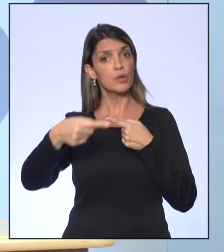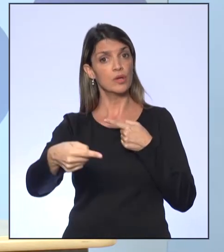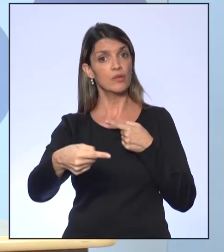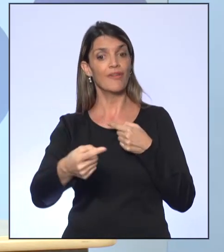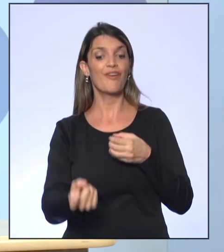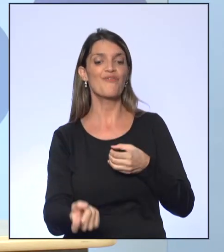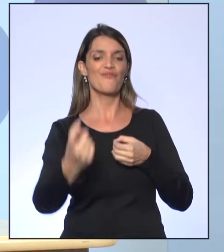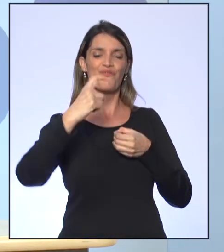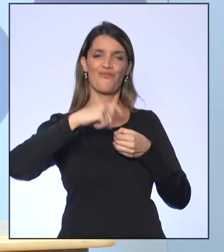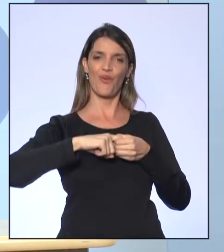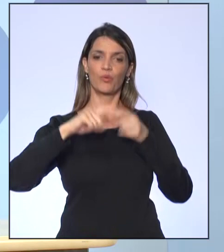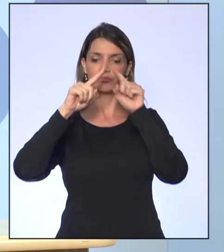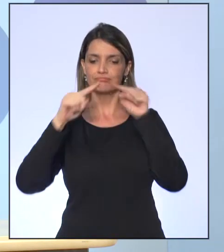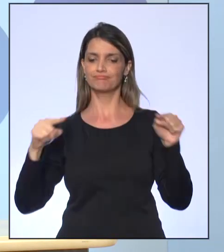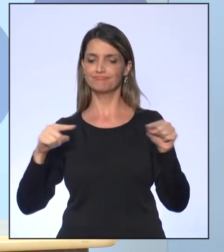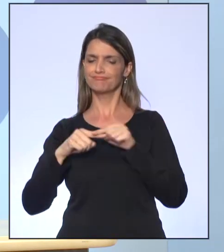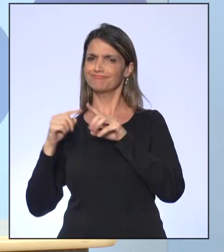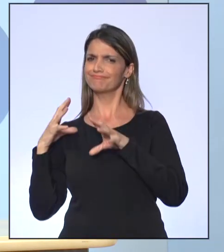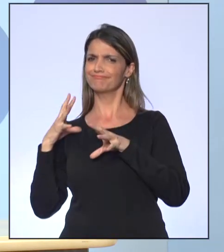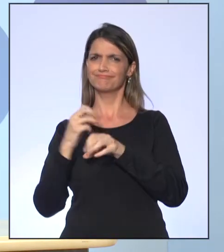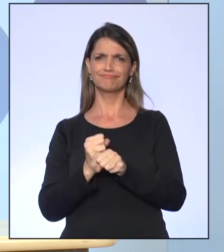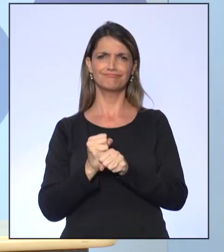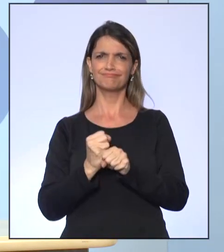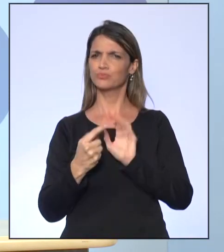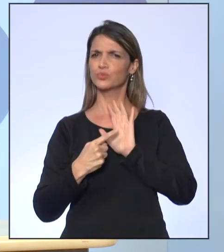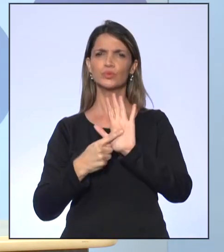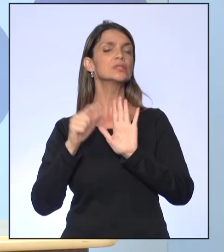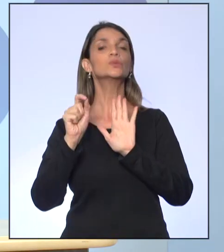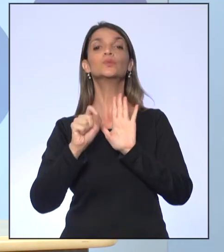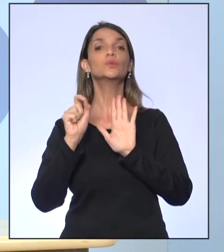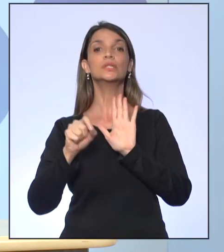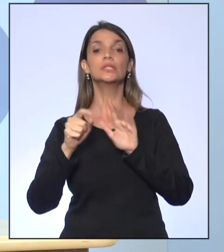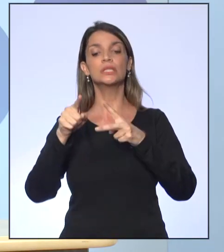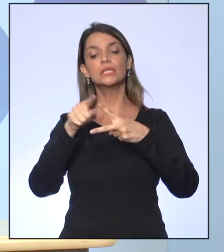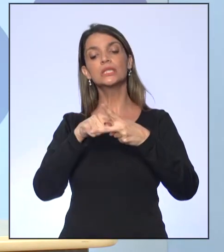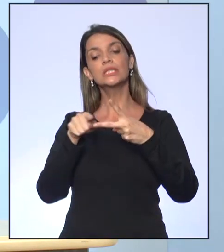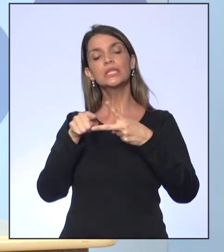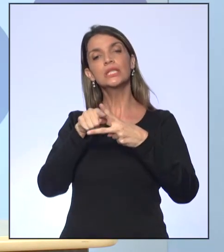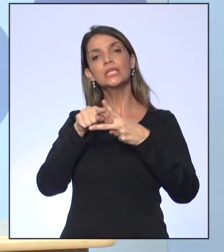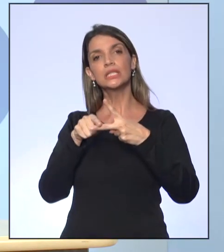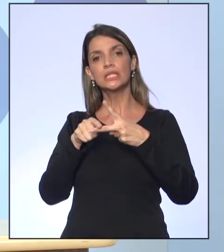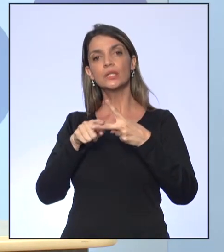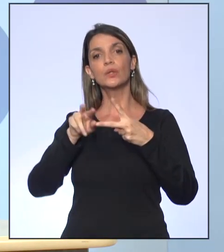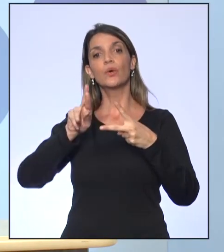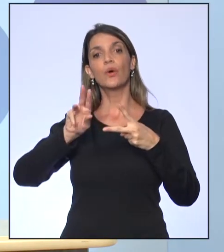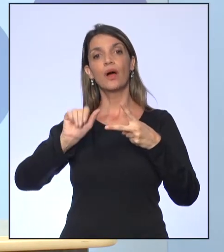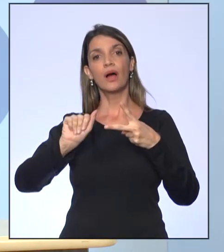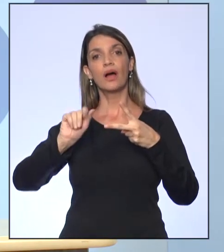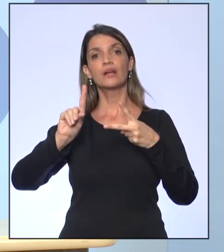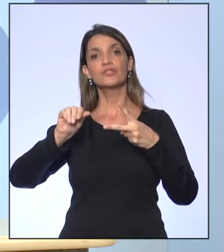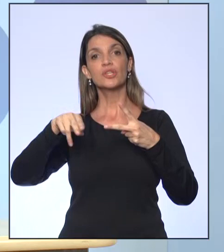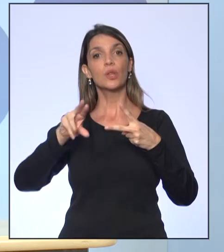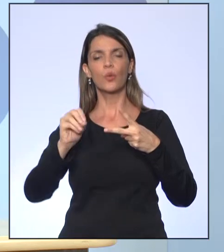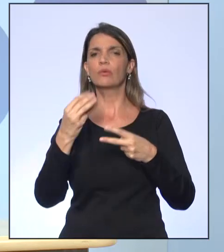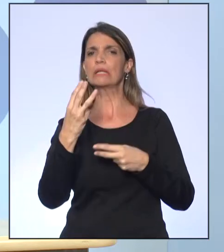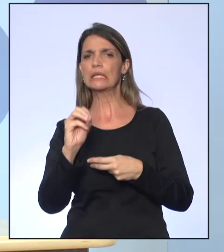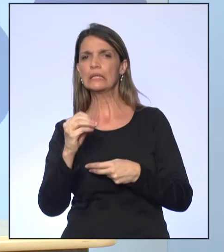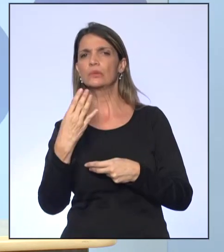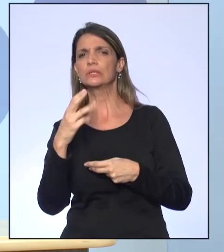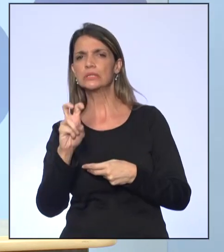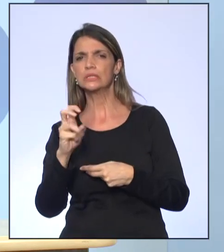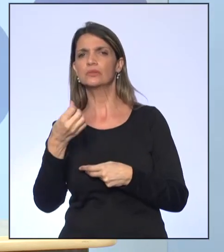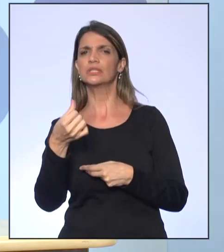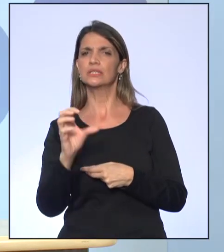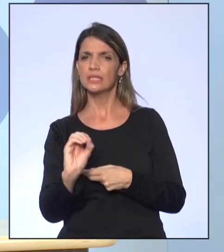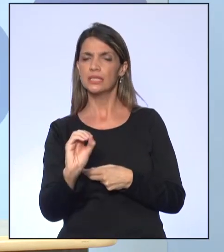a trigonometria, agora falando sobre ângulo e radiano. 30, 45,